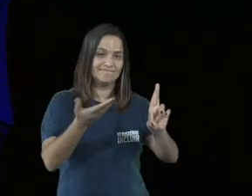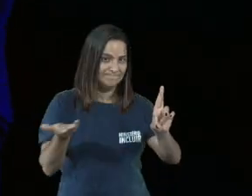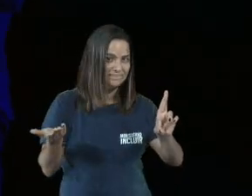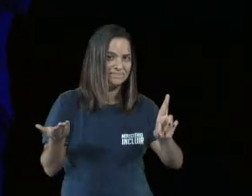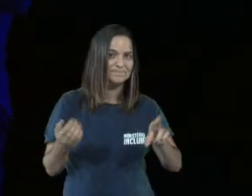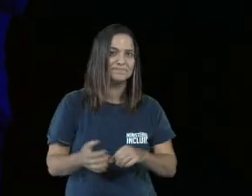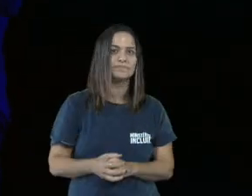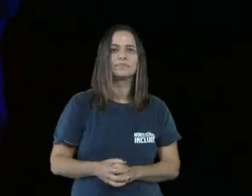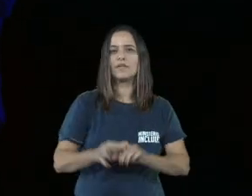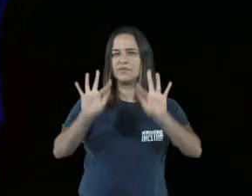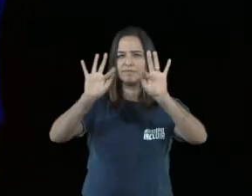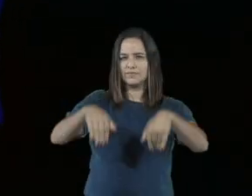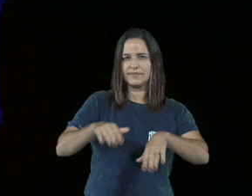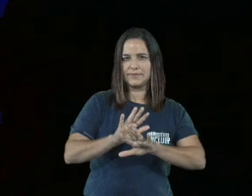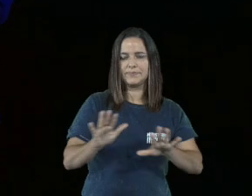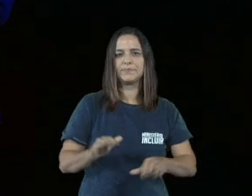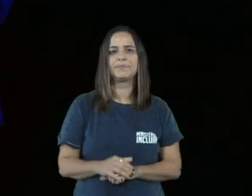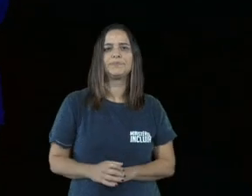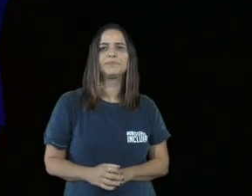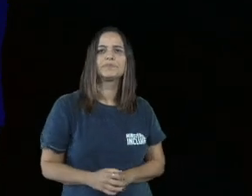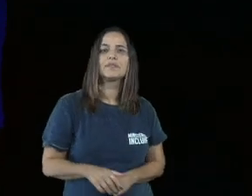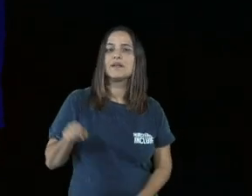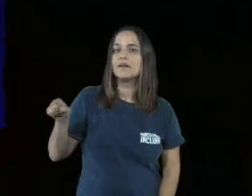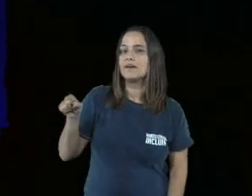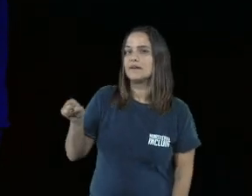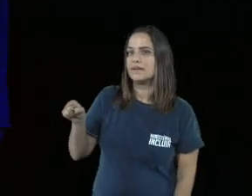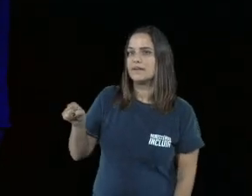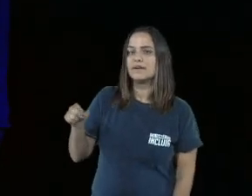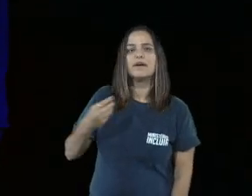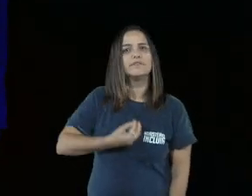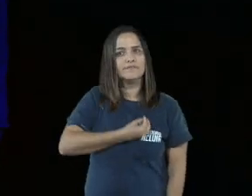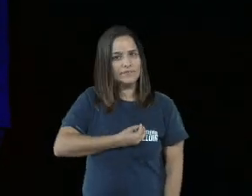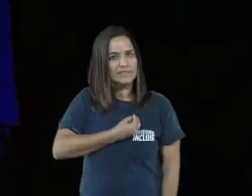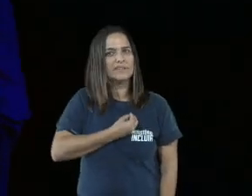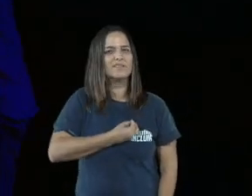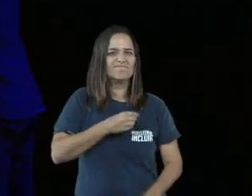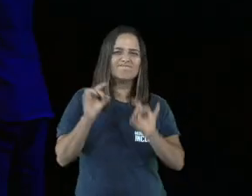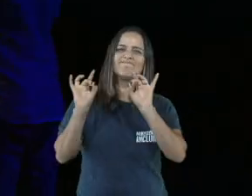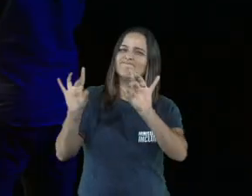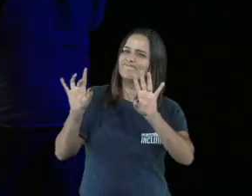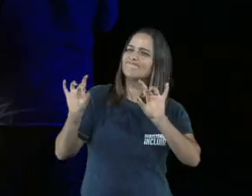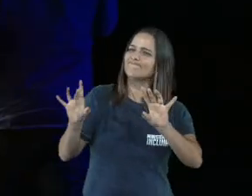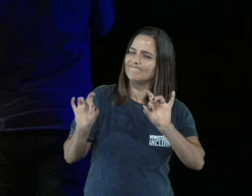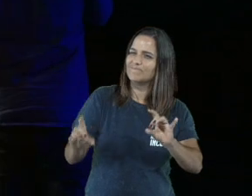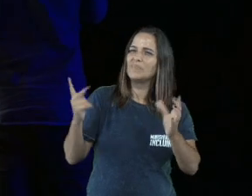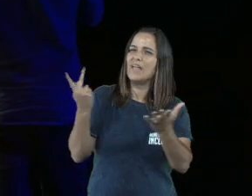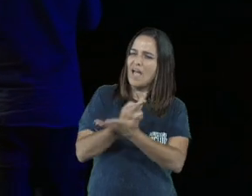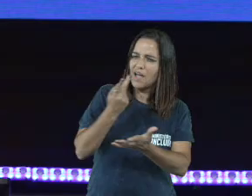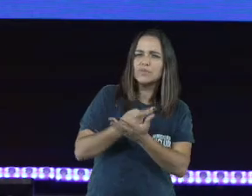o Davi foi um homem realizado tá e teve os percalços dele deu umas vaciladas se